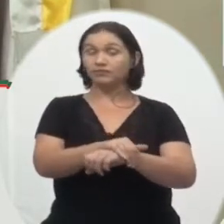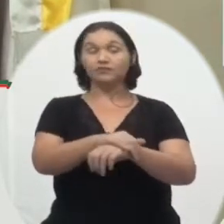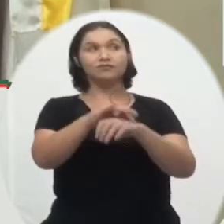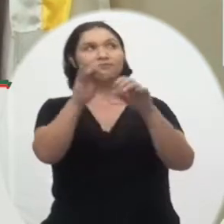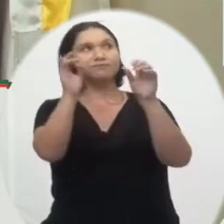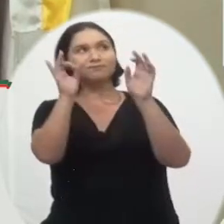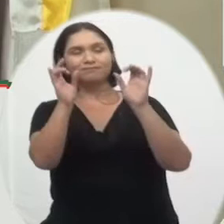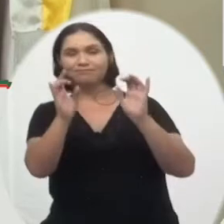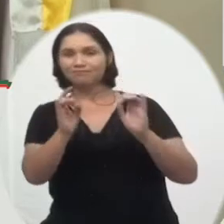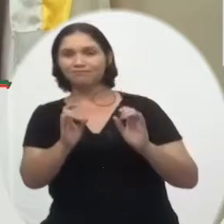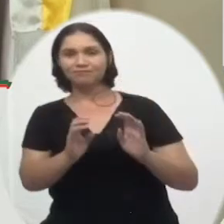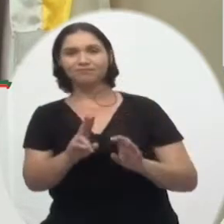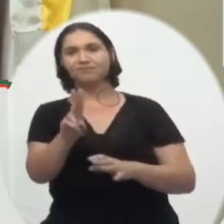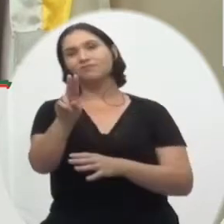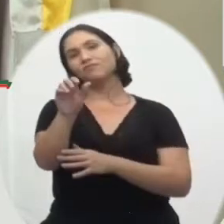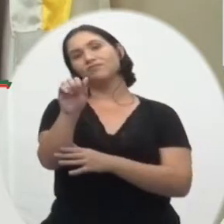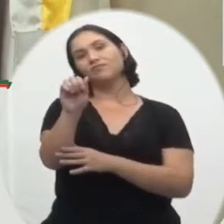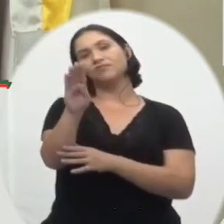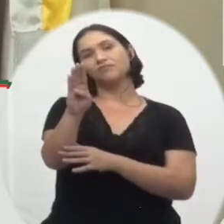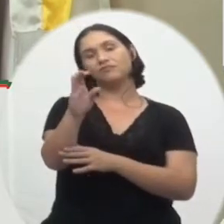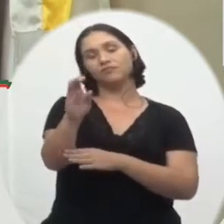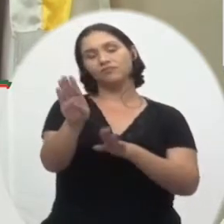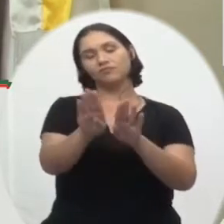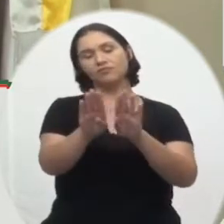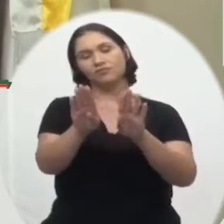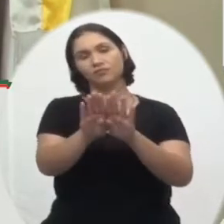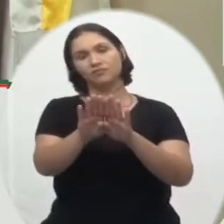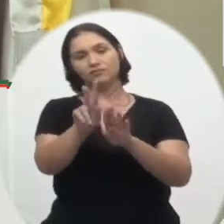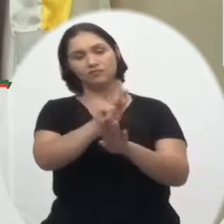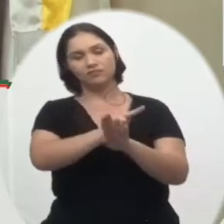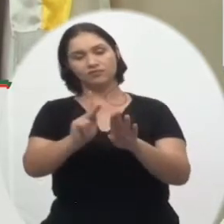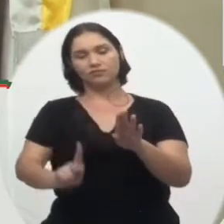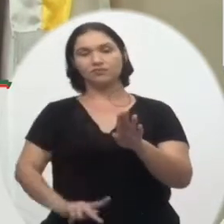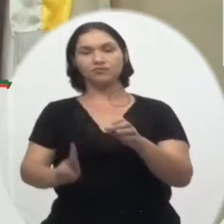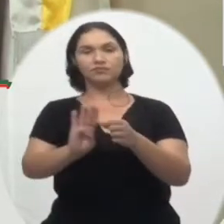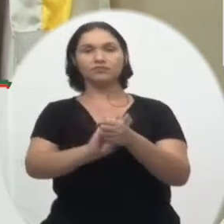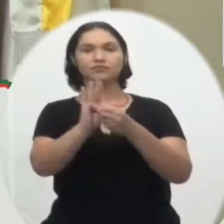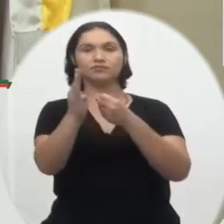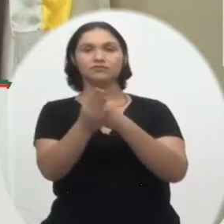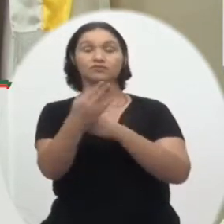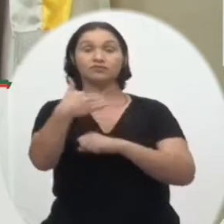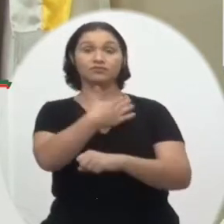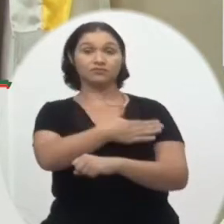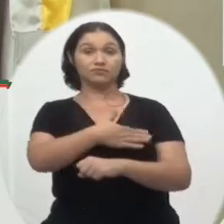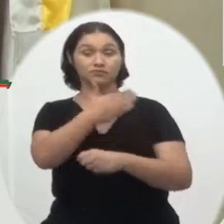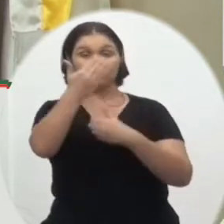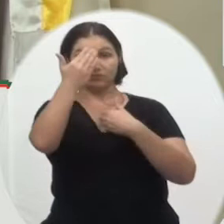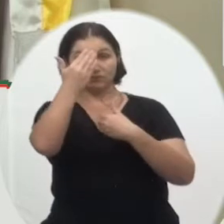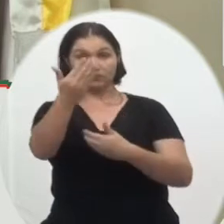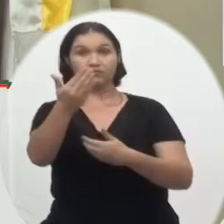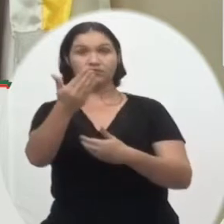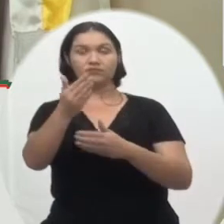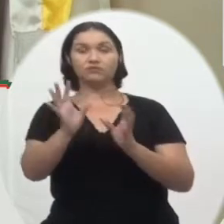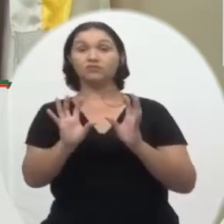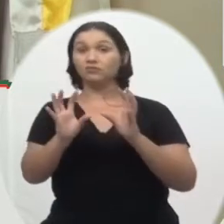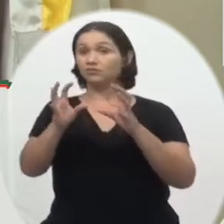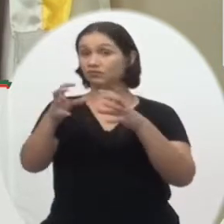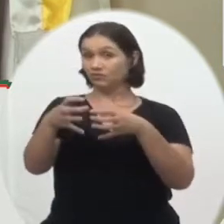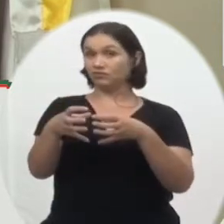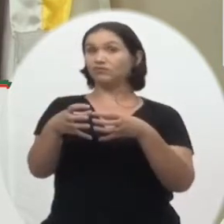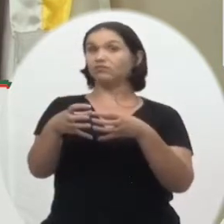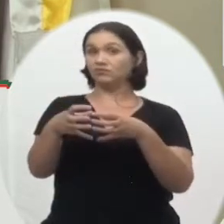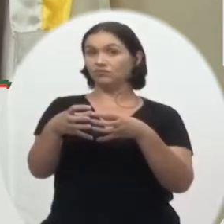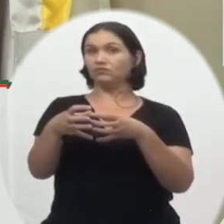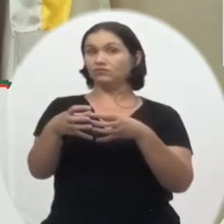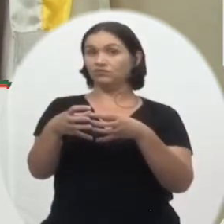UABC e para cada presidente de bairro. E aí agradecer ao pessoal dessa casa, a equipe de gravação